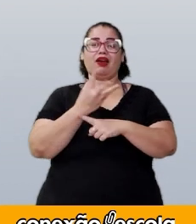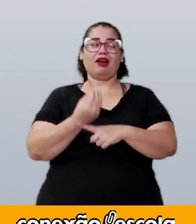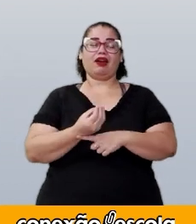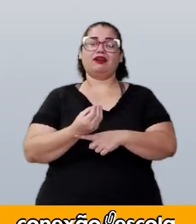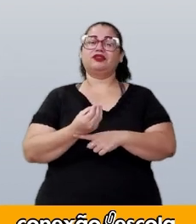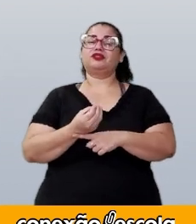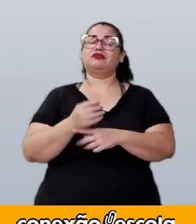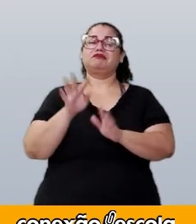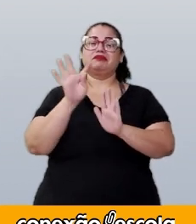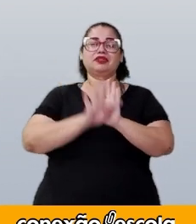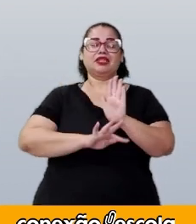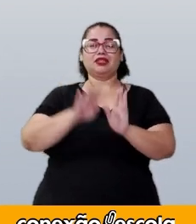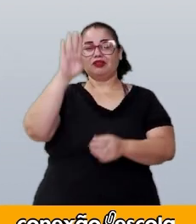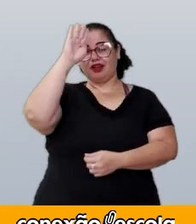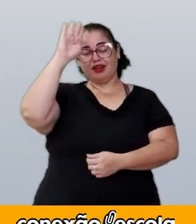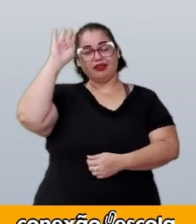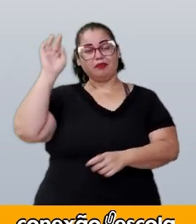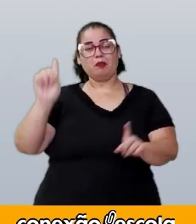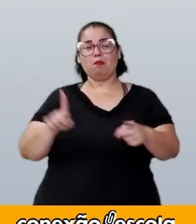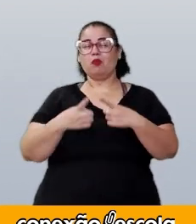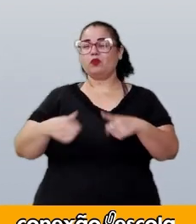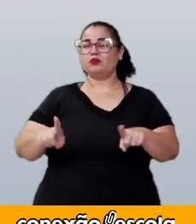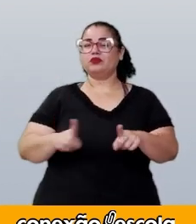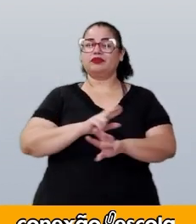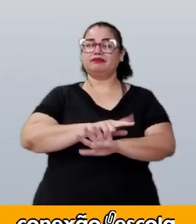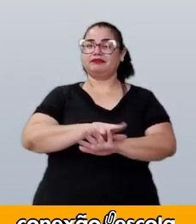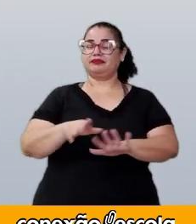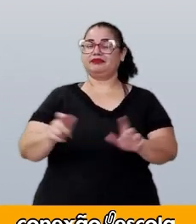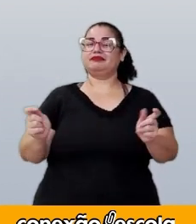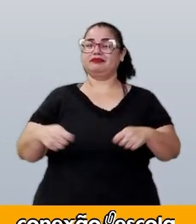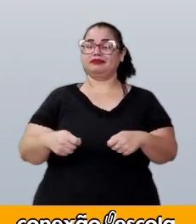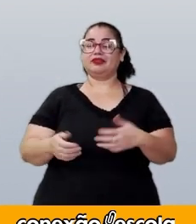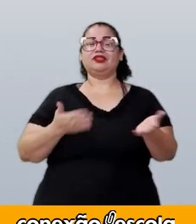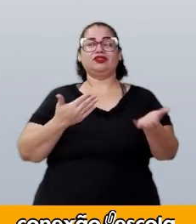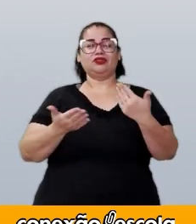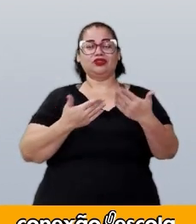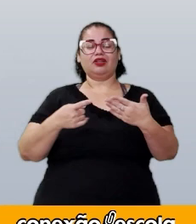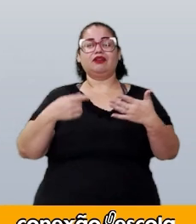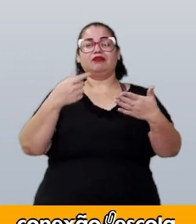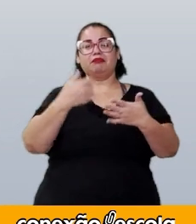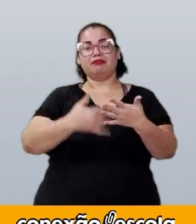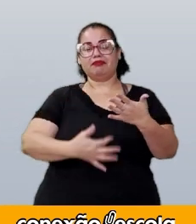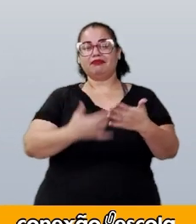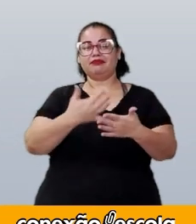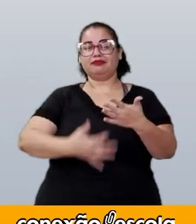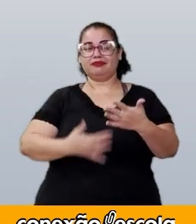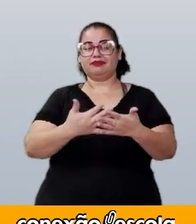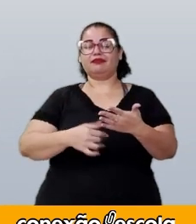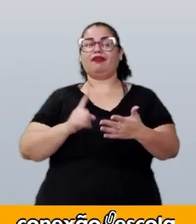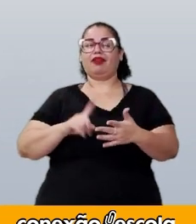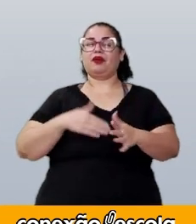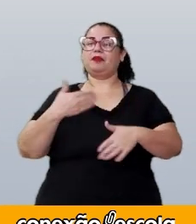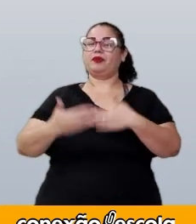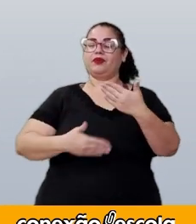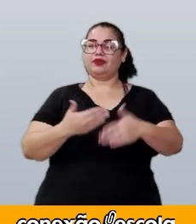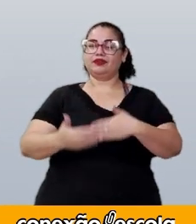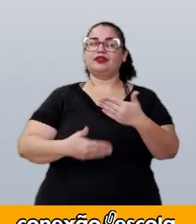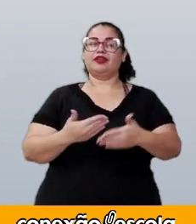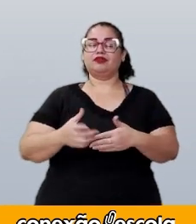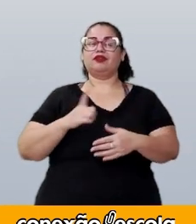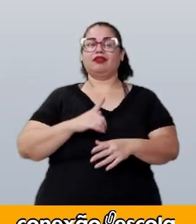arte, textos acadêmicos, músicas, entre outros. E esse diálogo, então, ocorre justamente por um processo